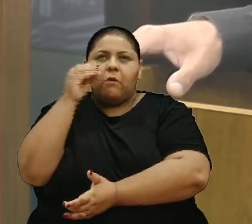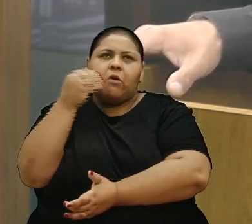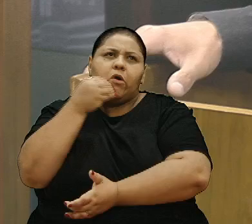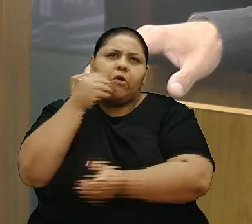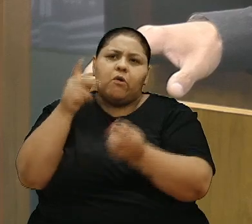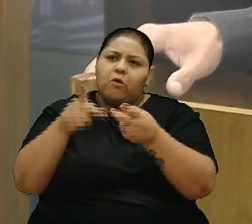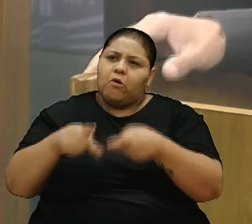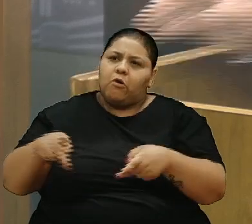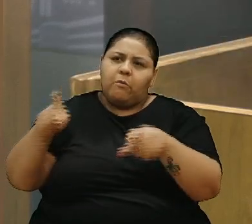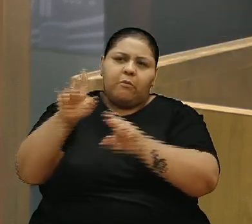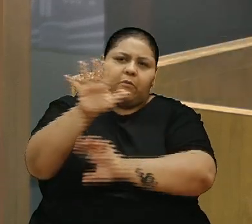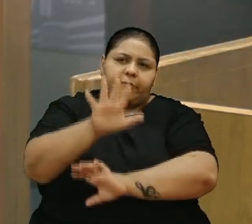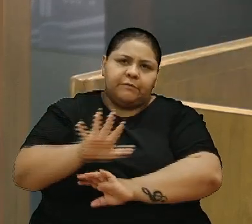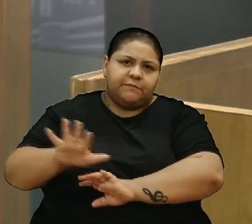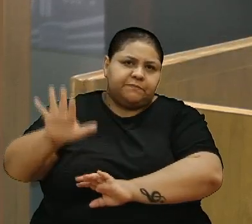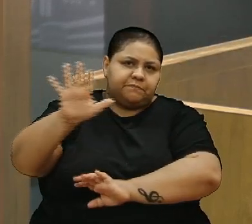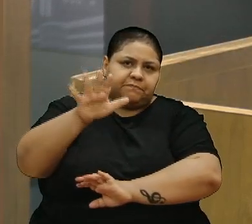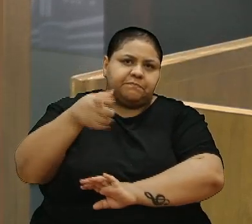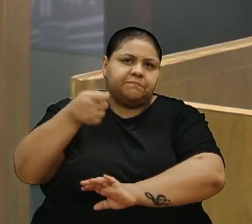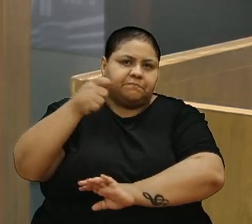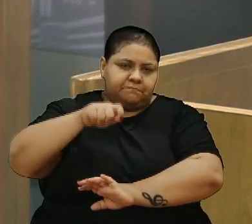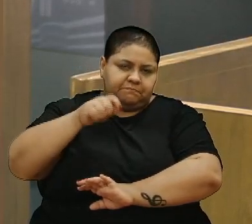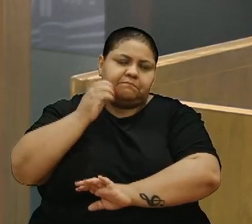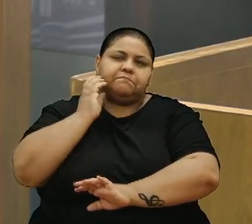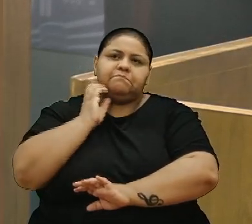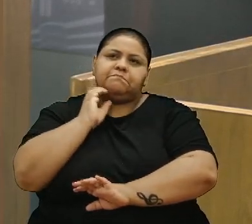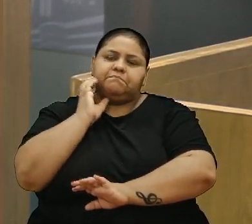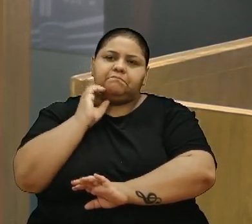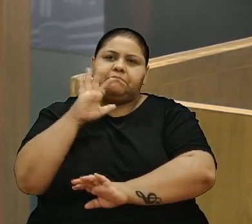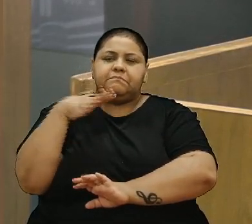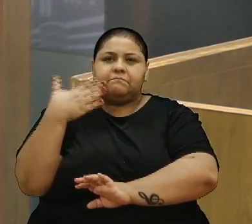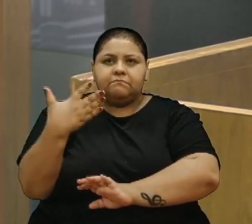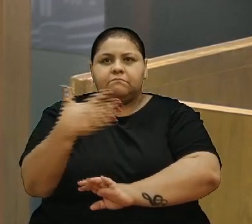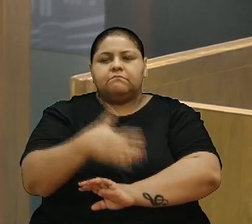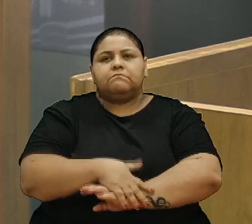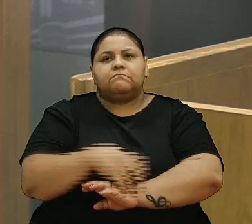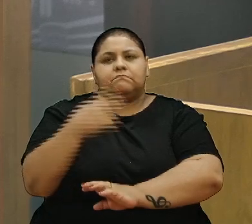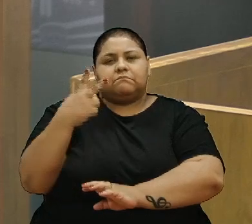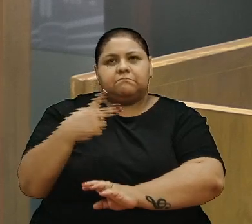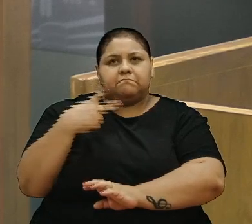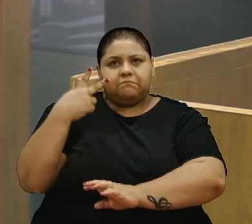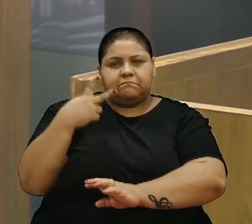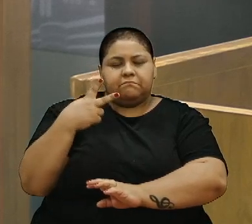no contexto geral precisa e necessita. Então, vereador